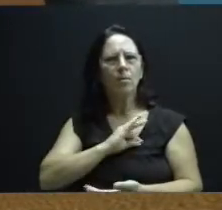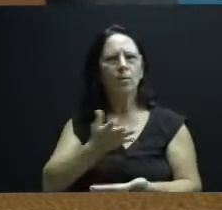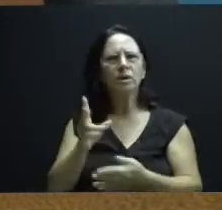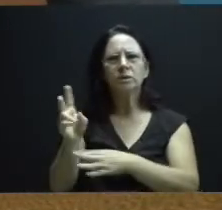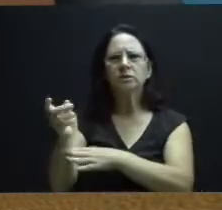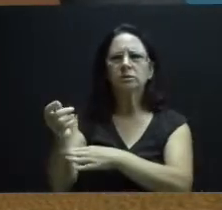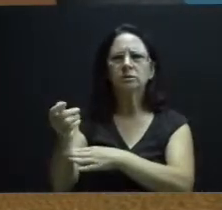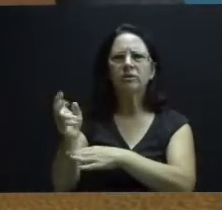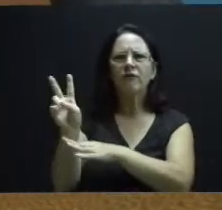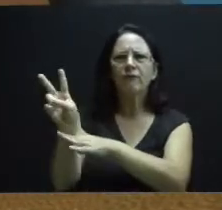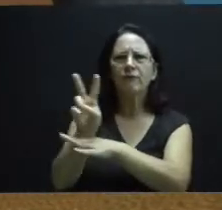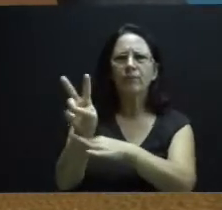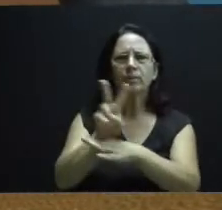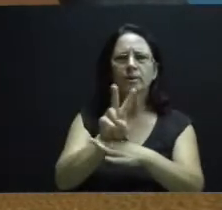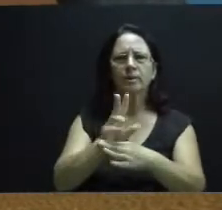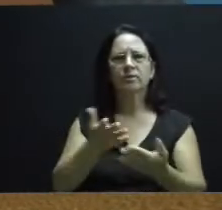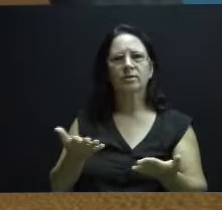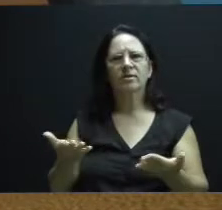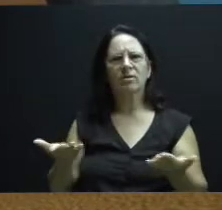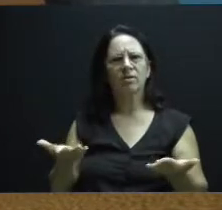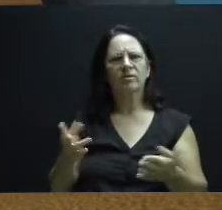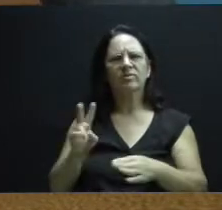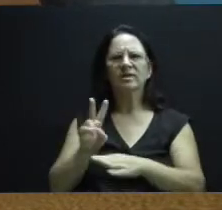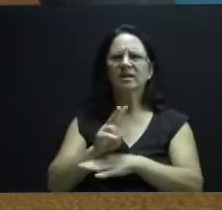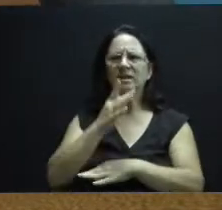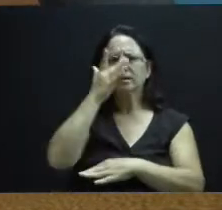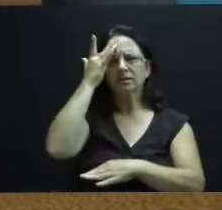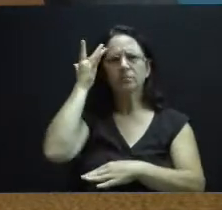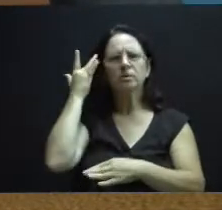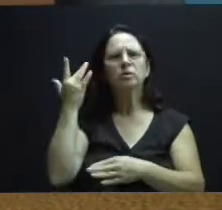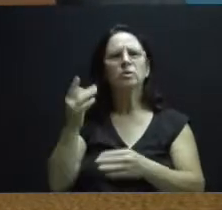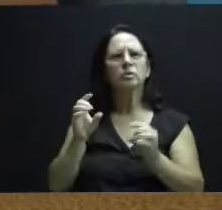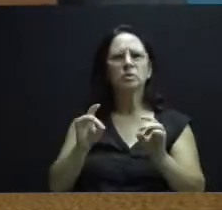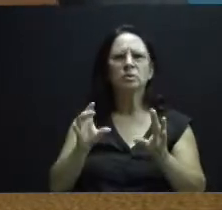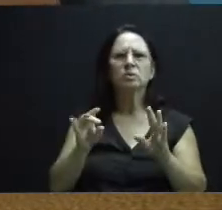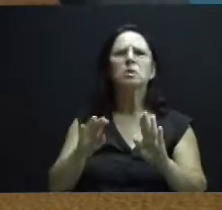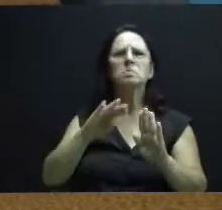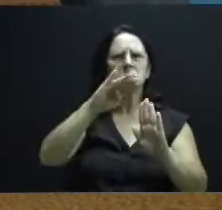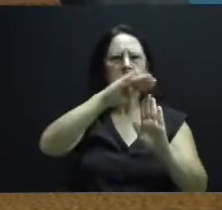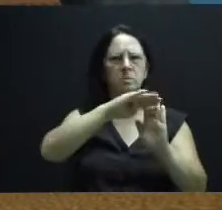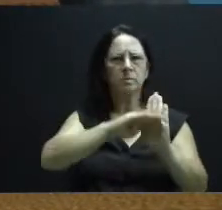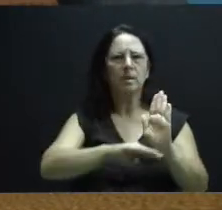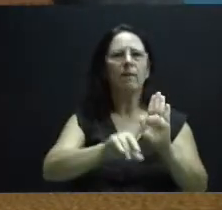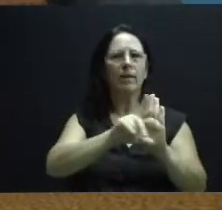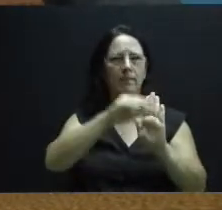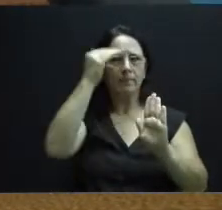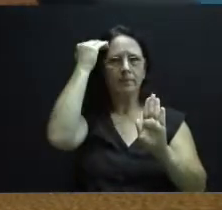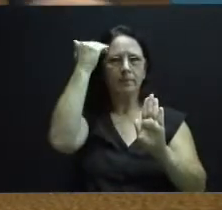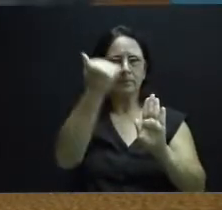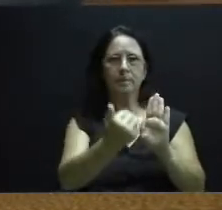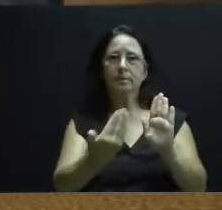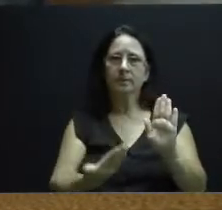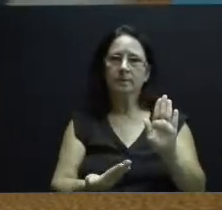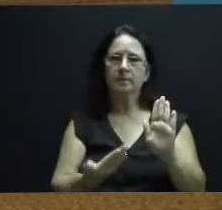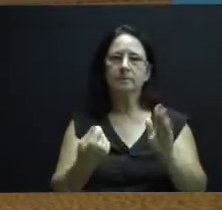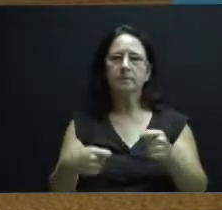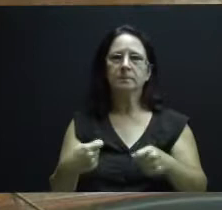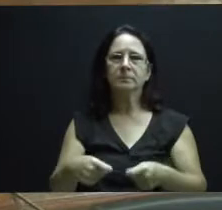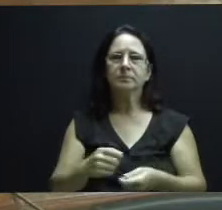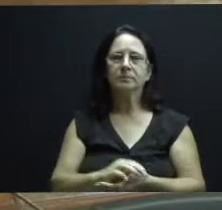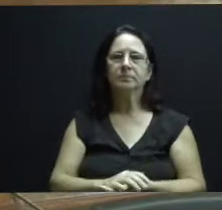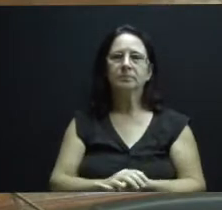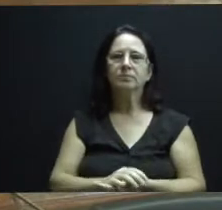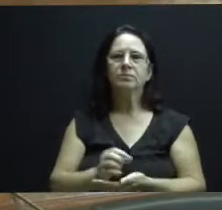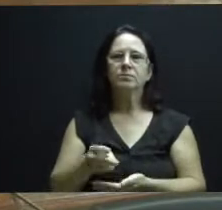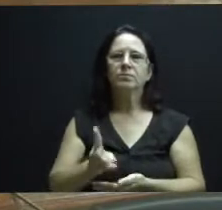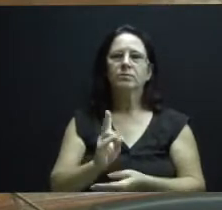agora pra fiscalizar tudo bem todos têm que seguir a legislação municipal volta a falar seu presidente continua